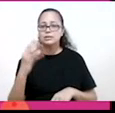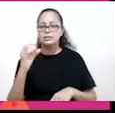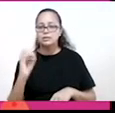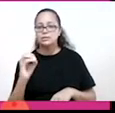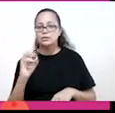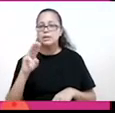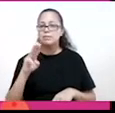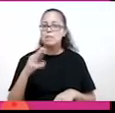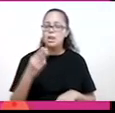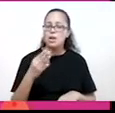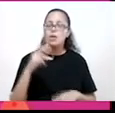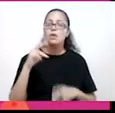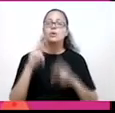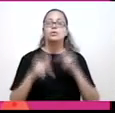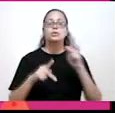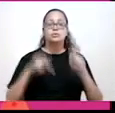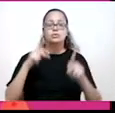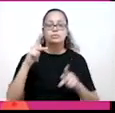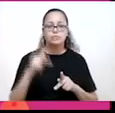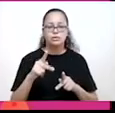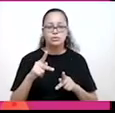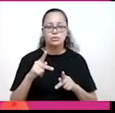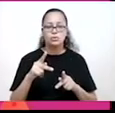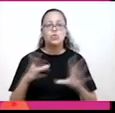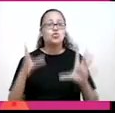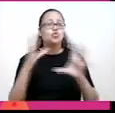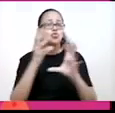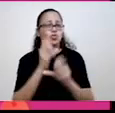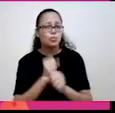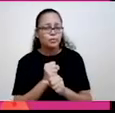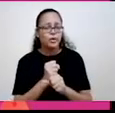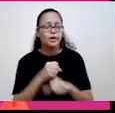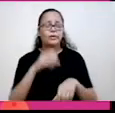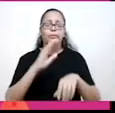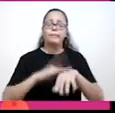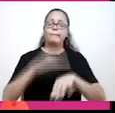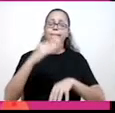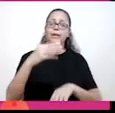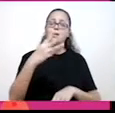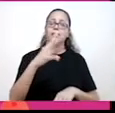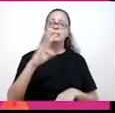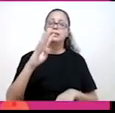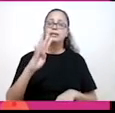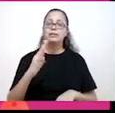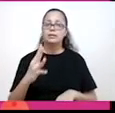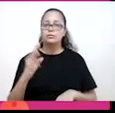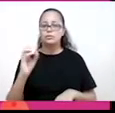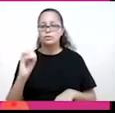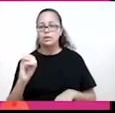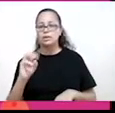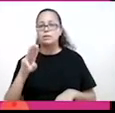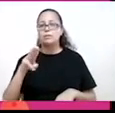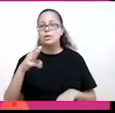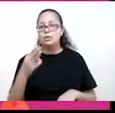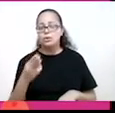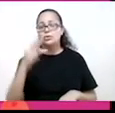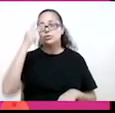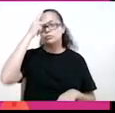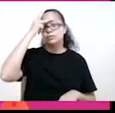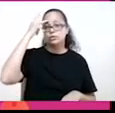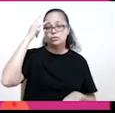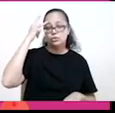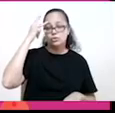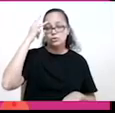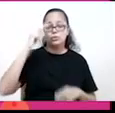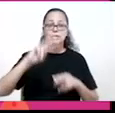ano de 2018, tá? Somando a população do Brasil e do México, nós temos mais de 340 milhões de habitantes. Então, se a gente